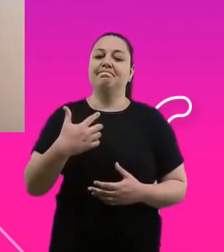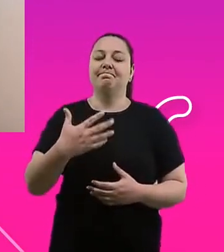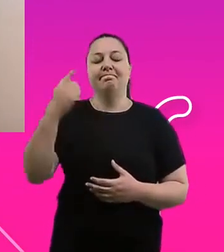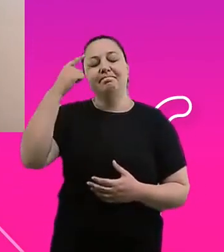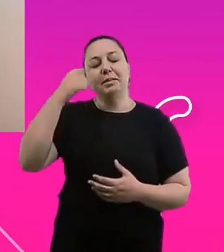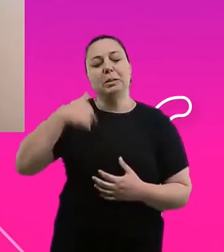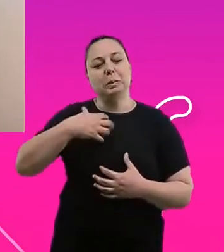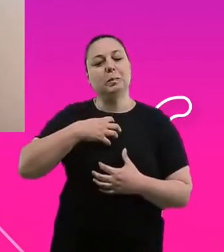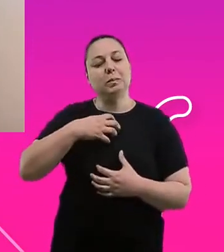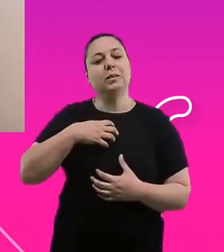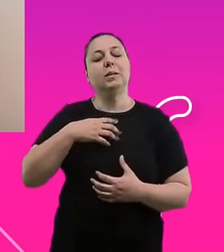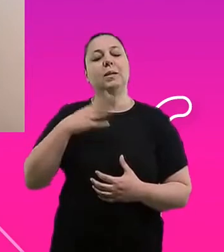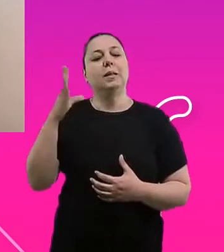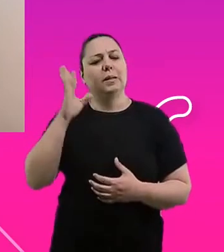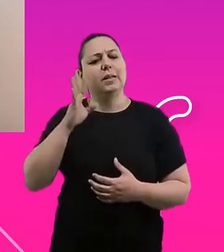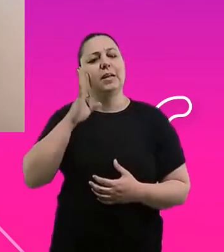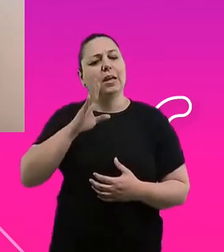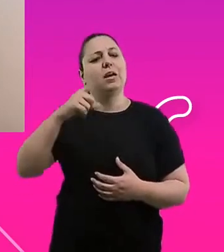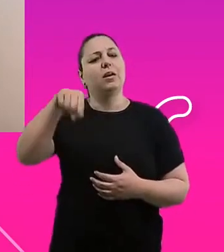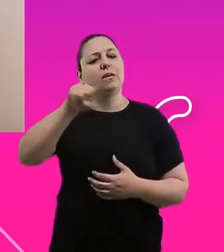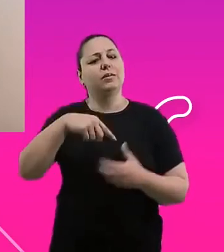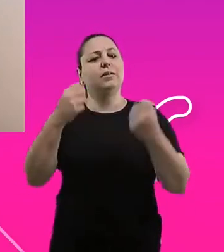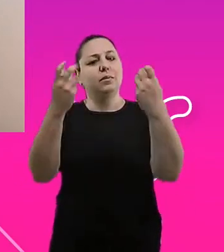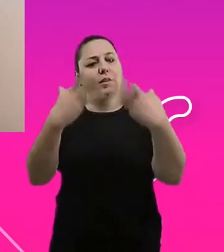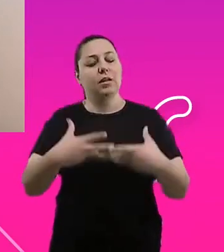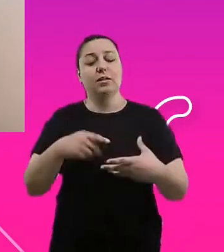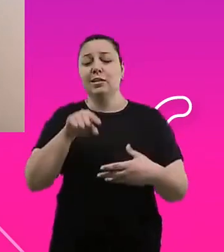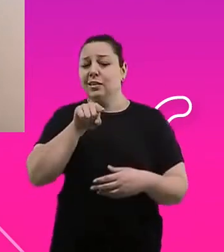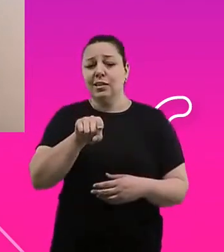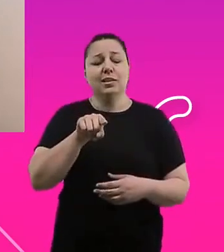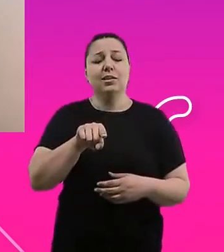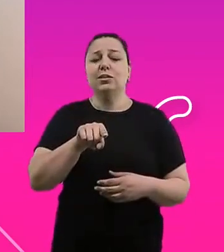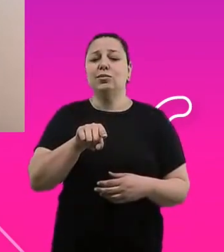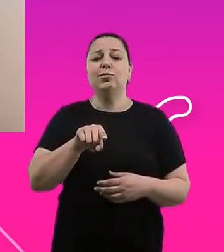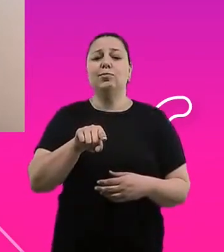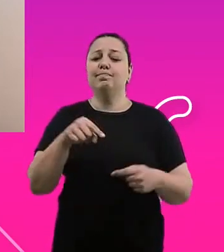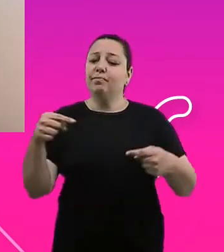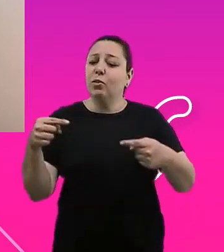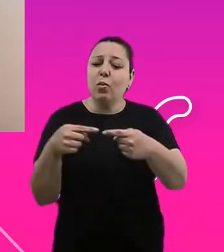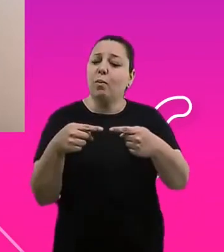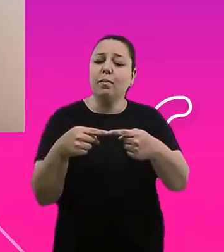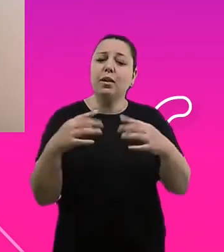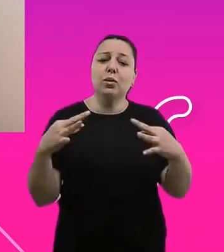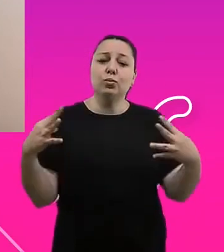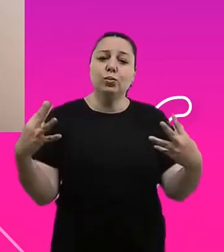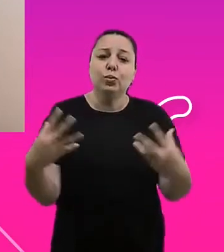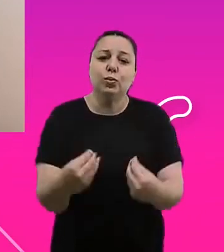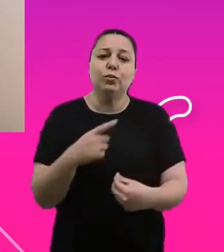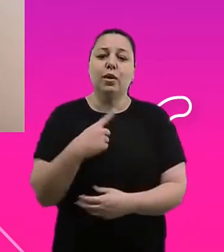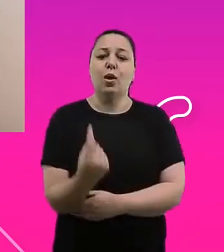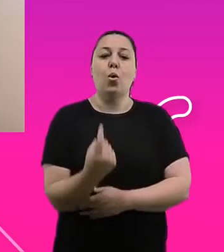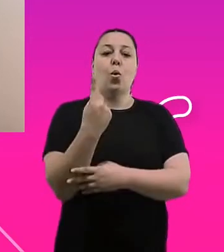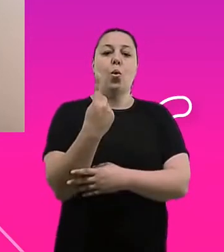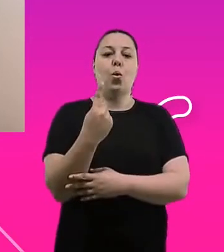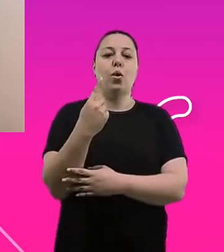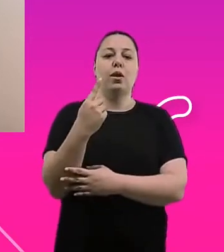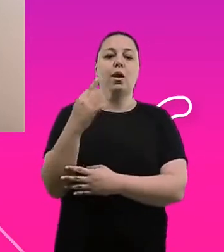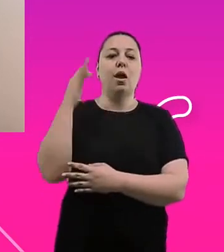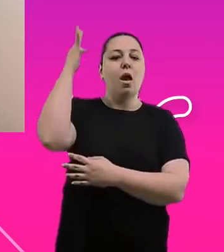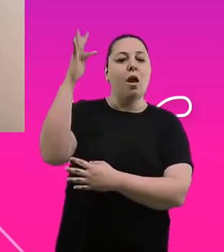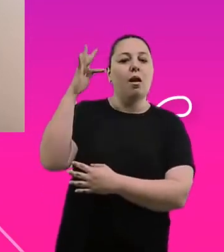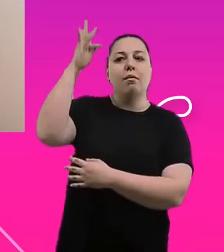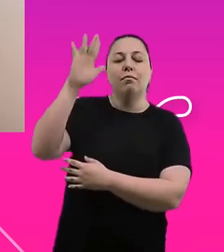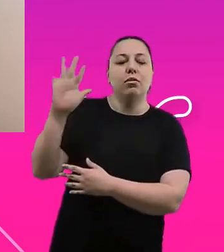ponto de vocês, assim, e eu acho que vale para tudo, né? De que não existe uma única filosofia. Acho que especialmente quando o assunto é conteúdo,